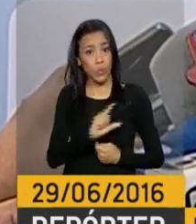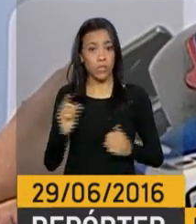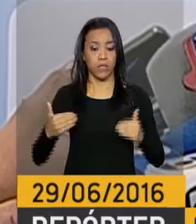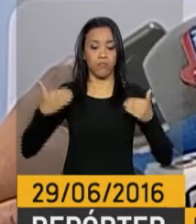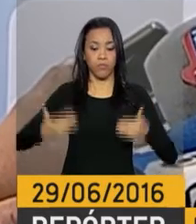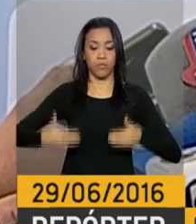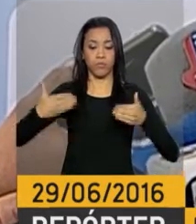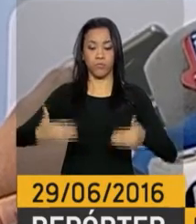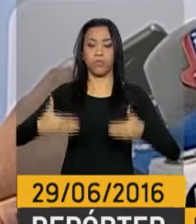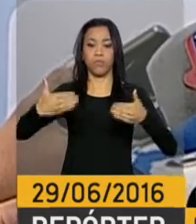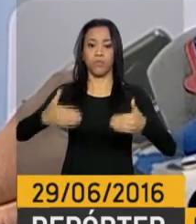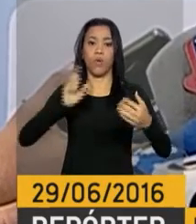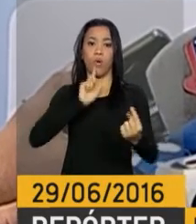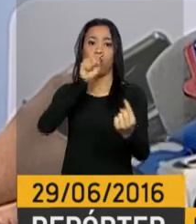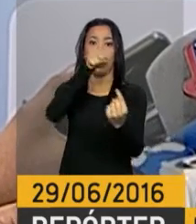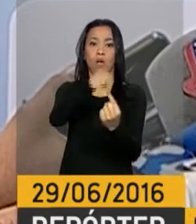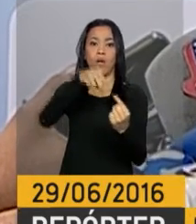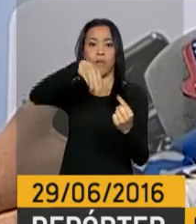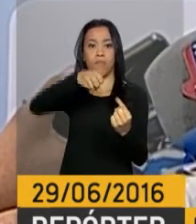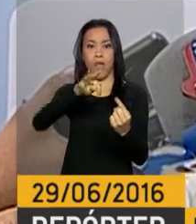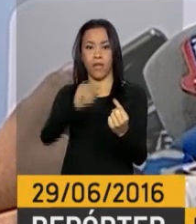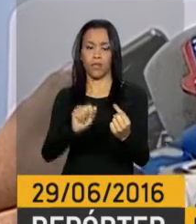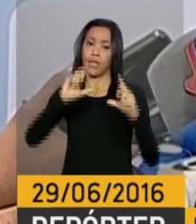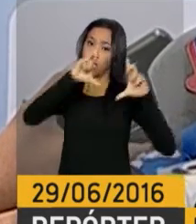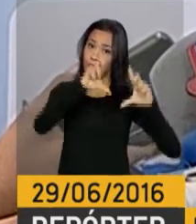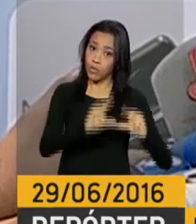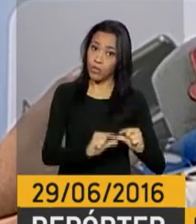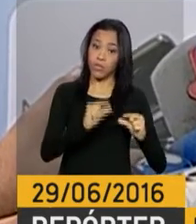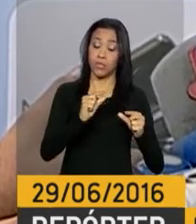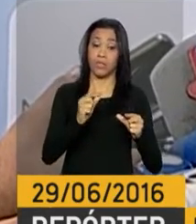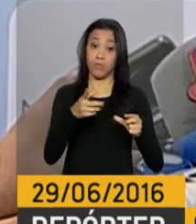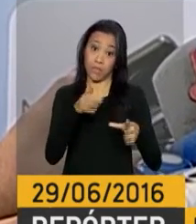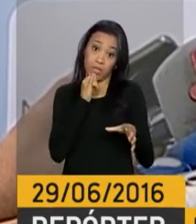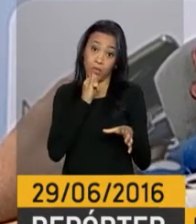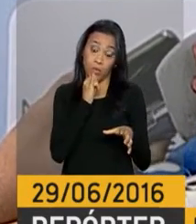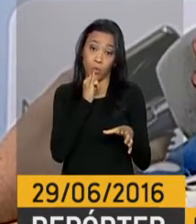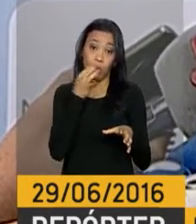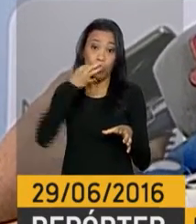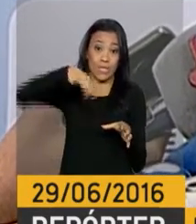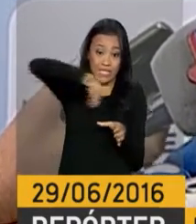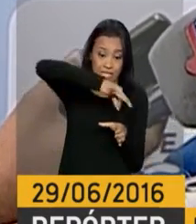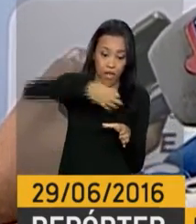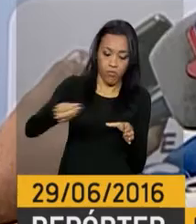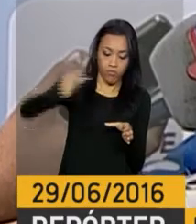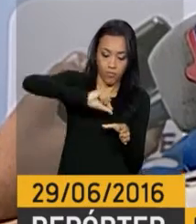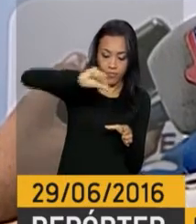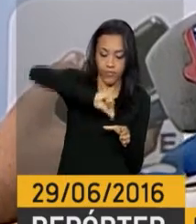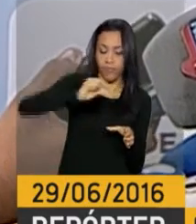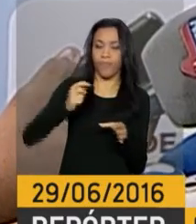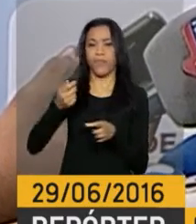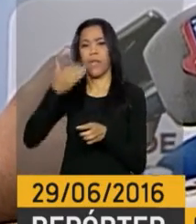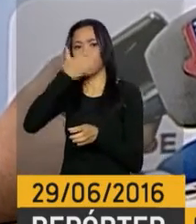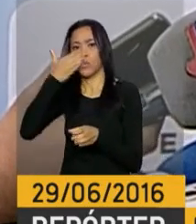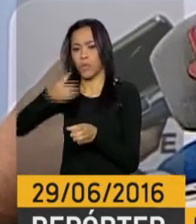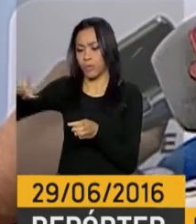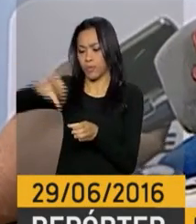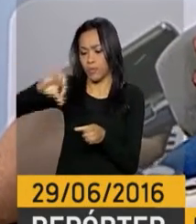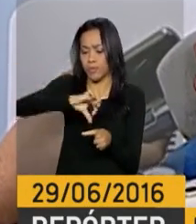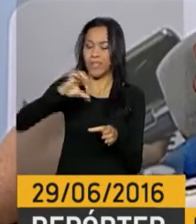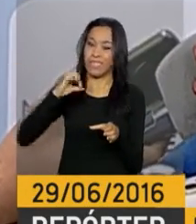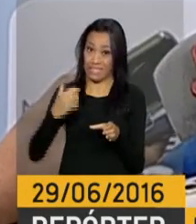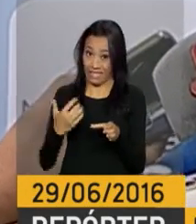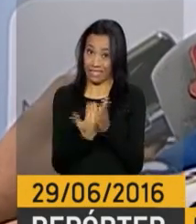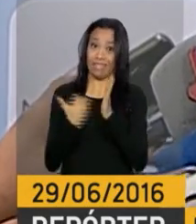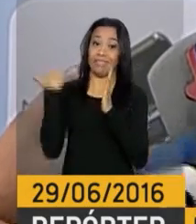vez mais nessa meta. E o sal e o açúcar adicionado em casa, pelas próprias pessoas, ainda é a grande parte do